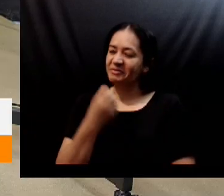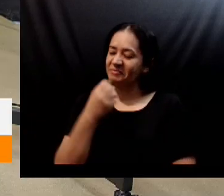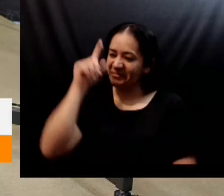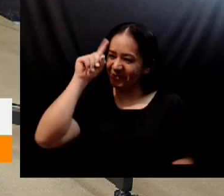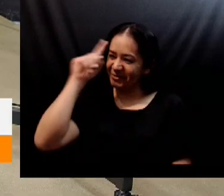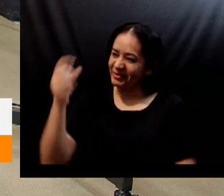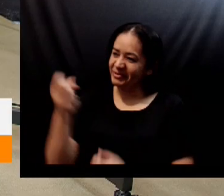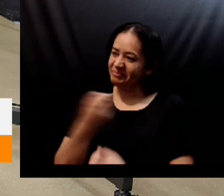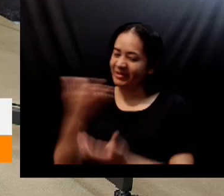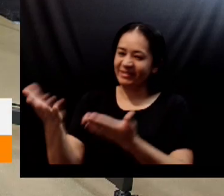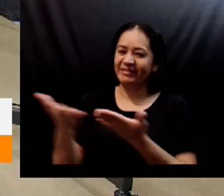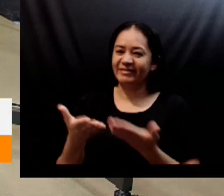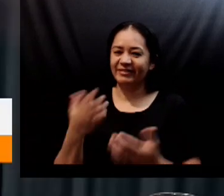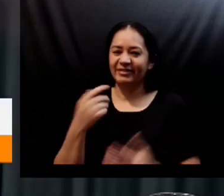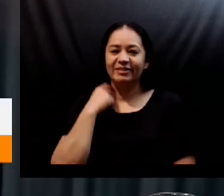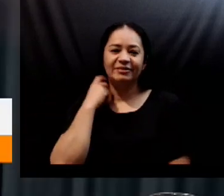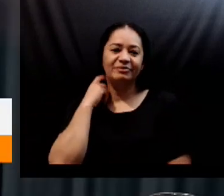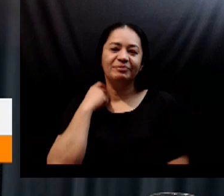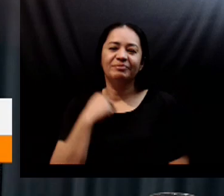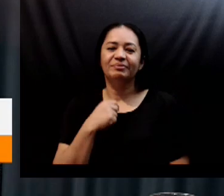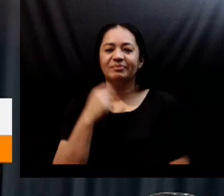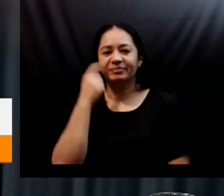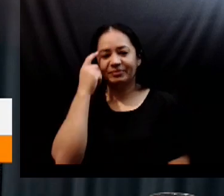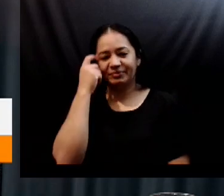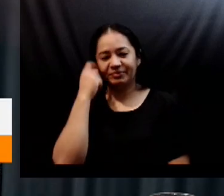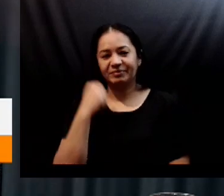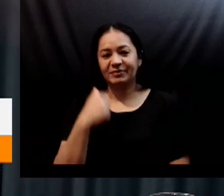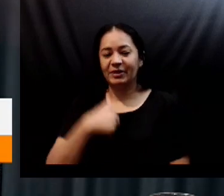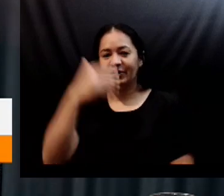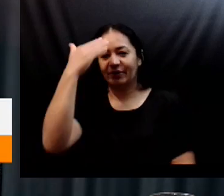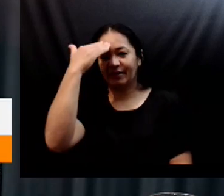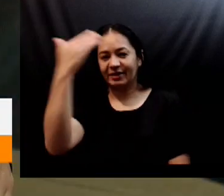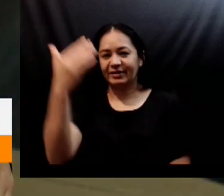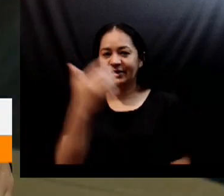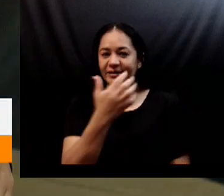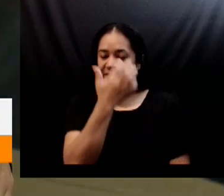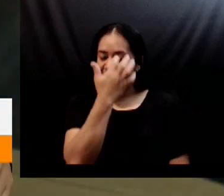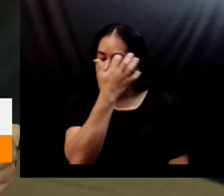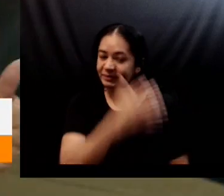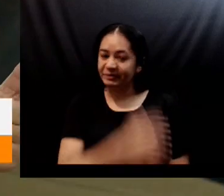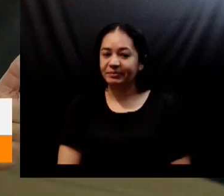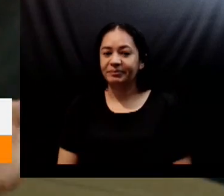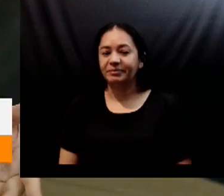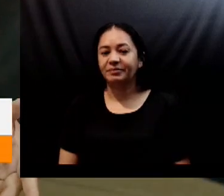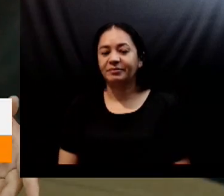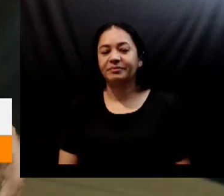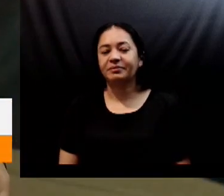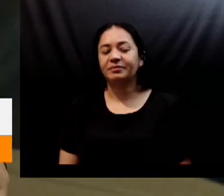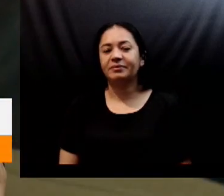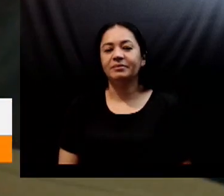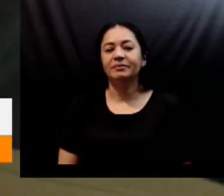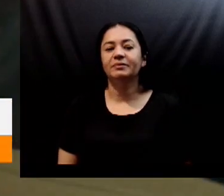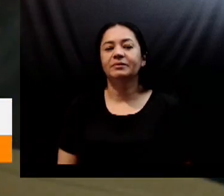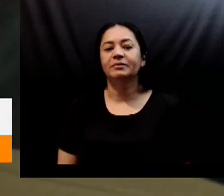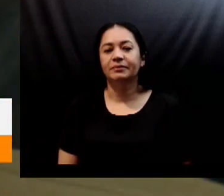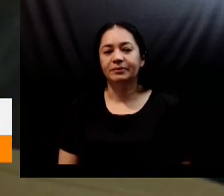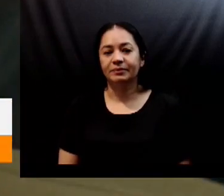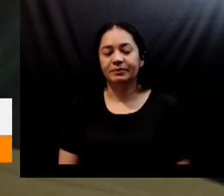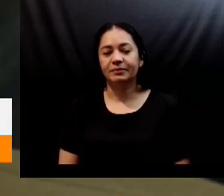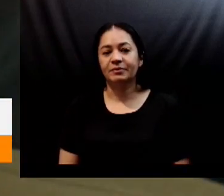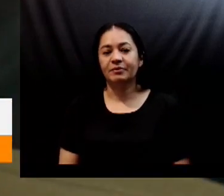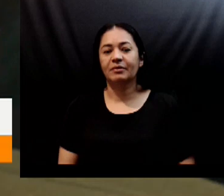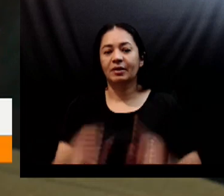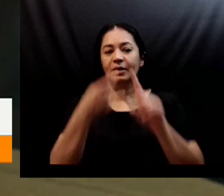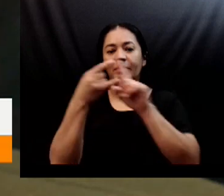bem-vinda. Obrigada pela sua participação. Eu que agradeço o convite. Muito obrigada. Maravilhosa. E pelo Zoom a gente recebe a